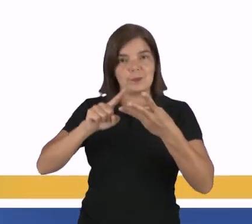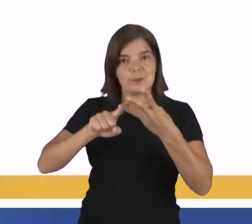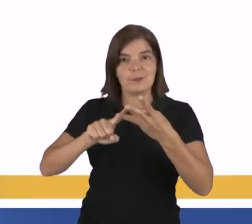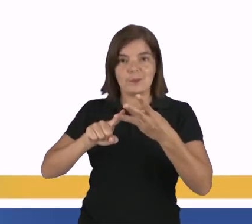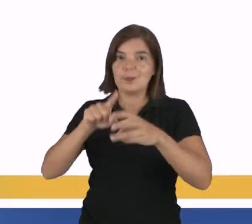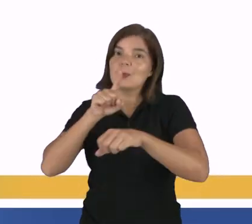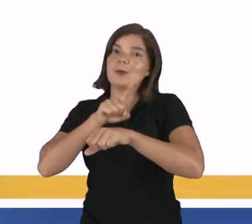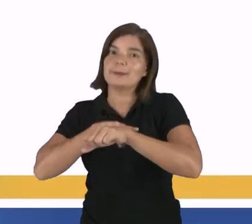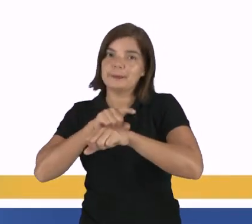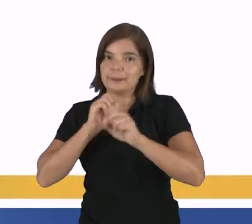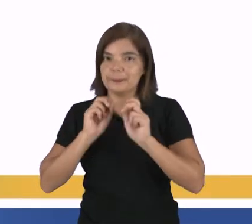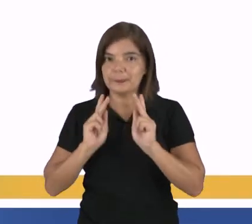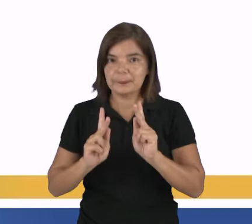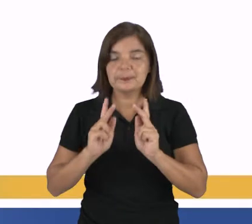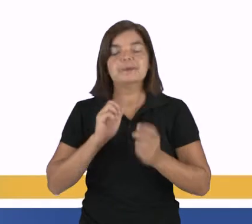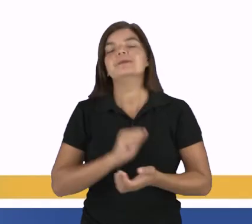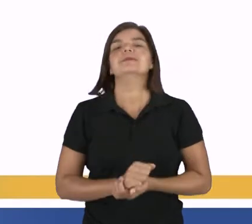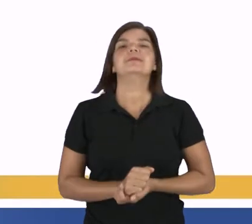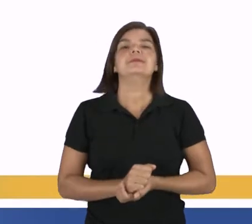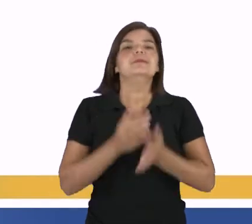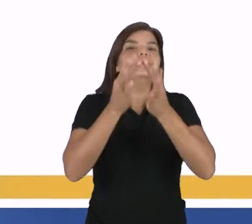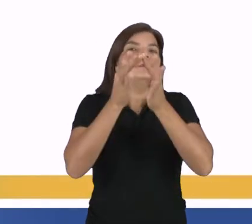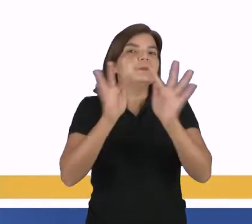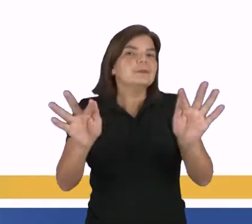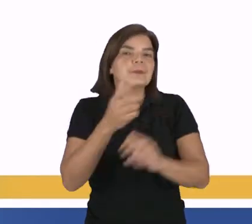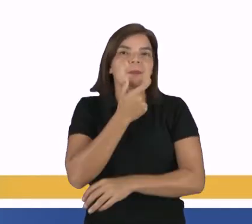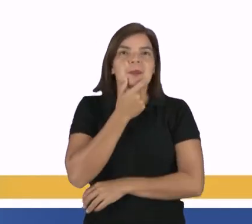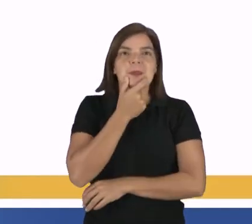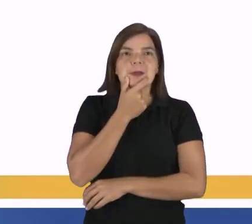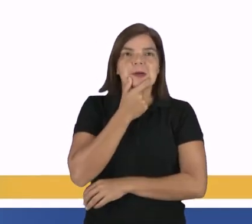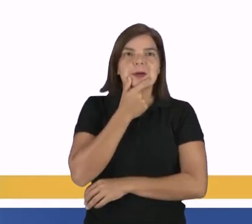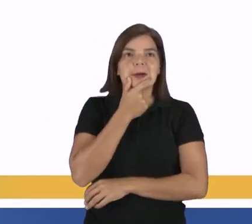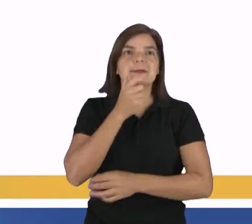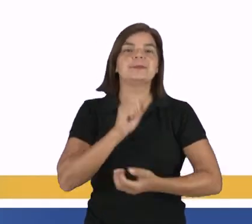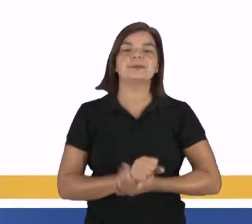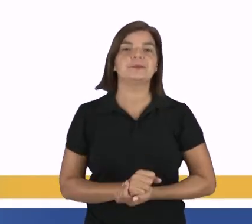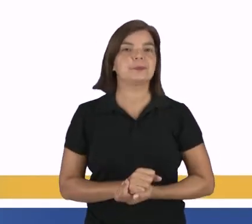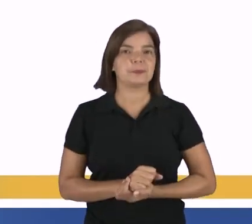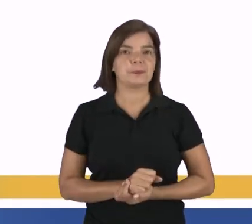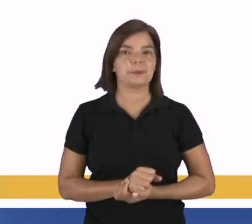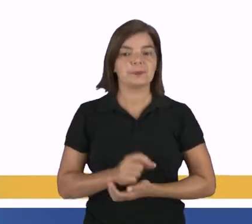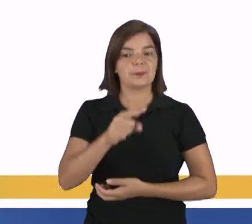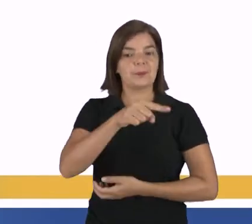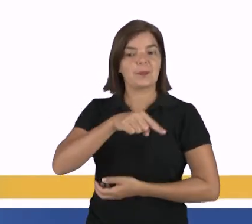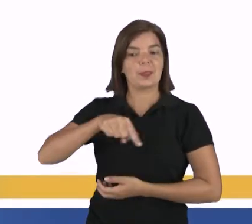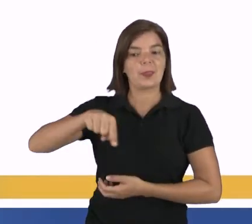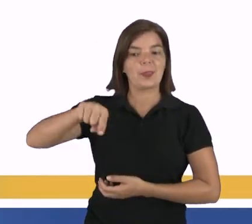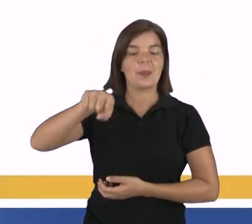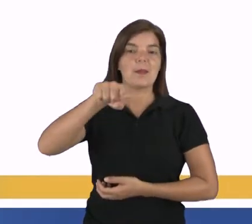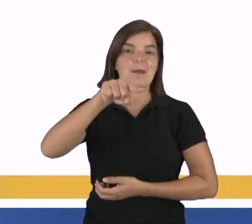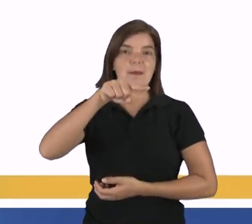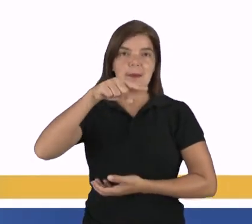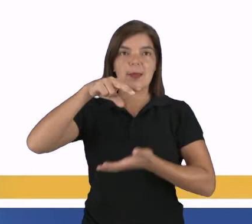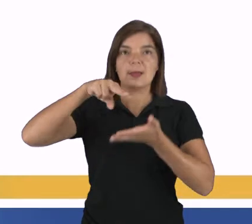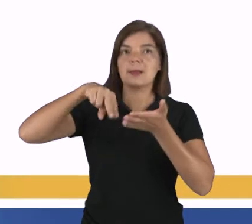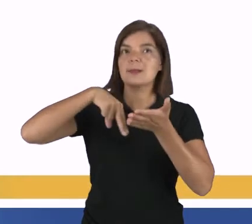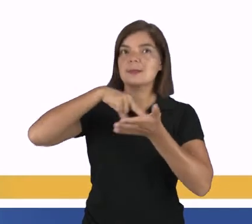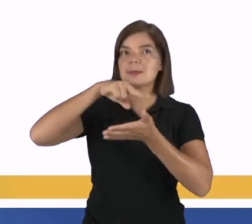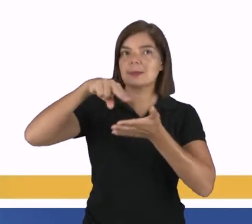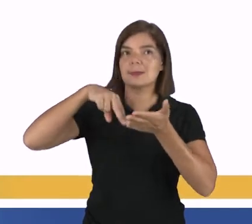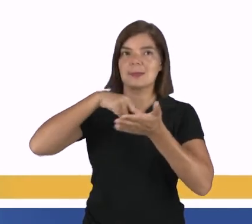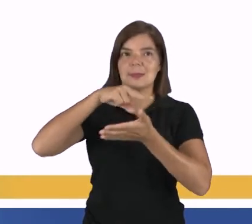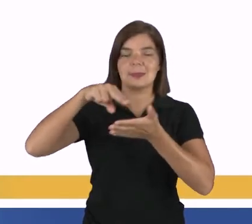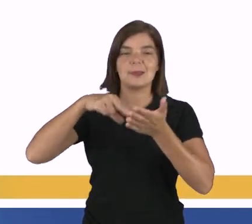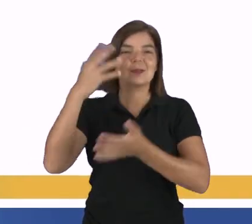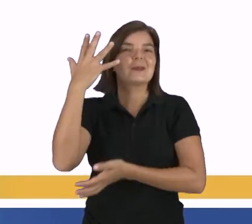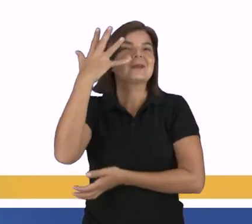tempo, ok? Vamos ver numa frase em inglês. They danced beautifully on the TV last week. Então,